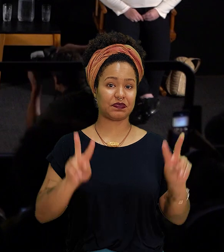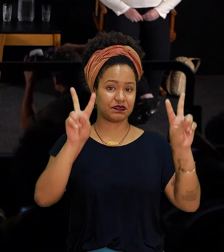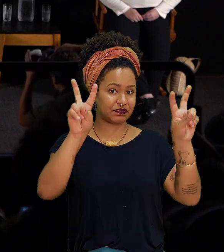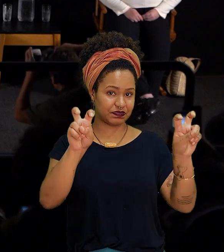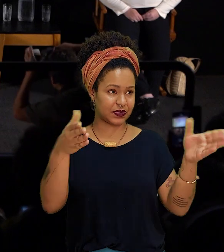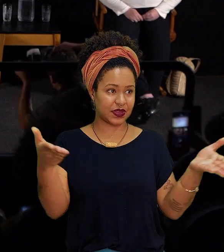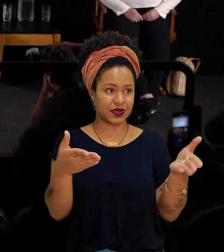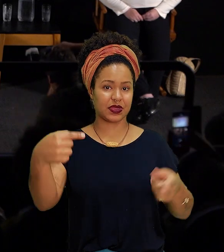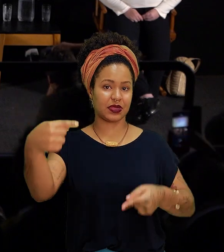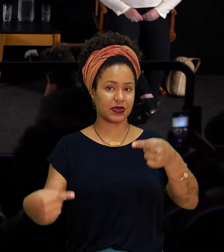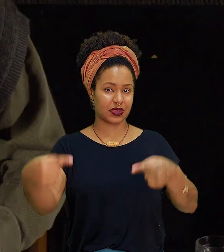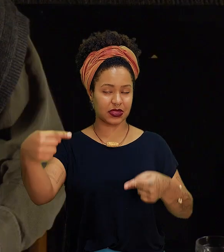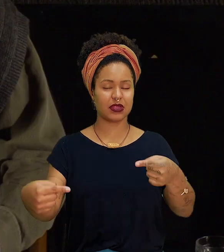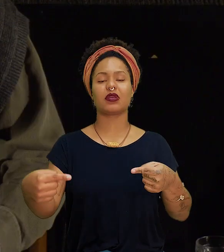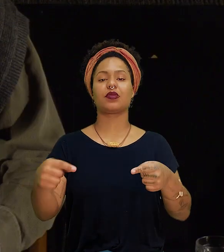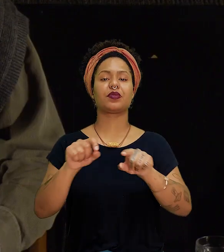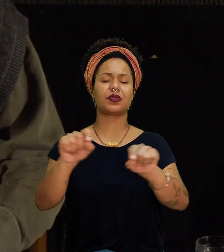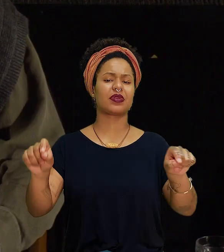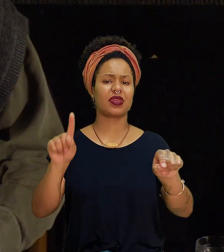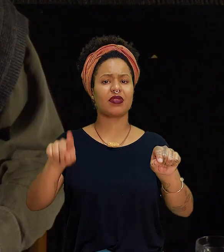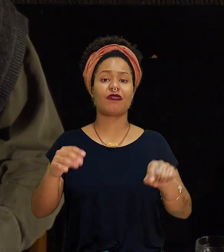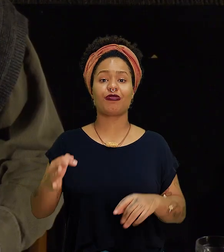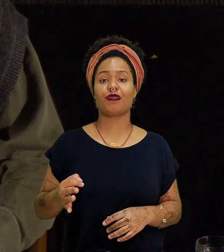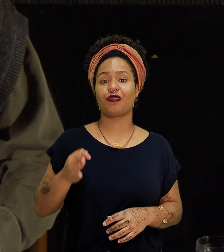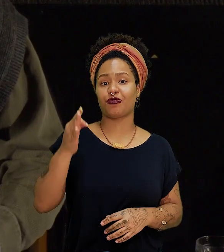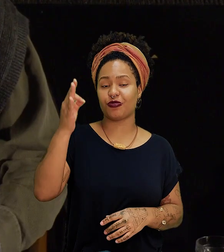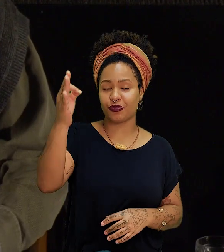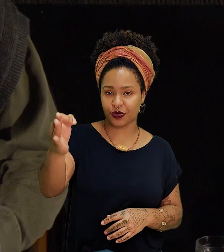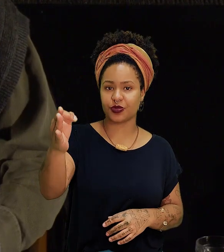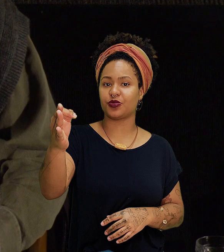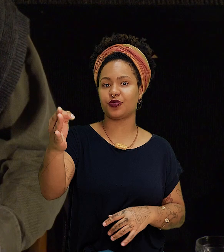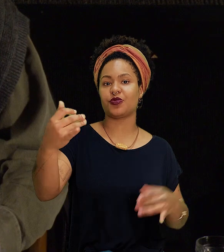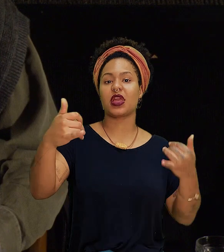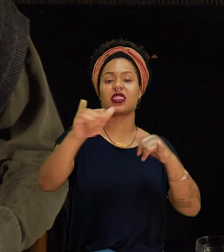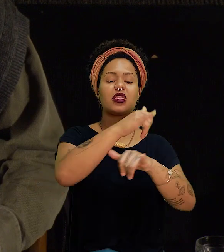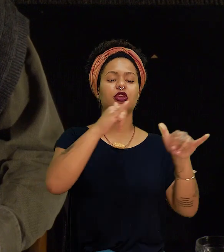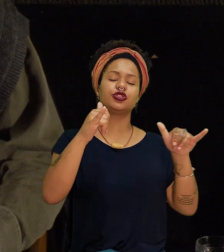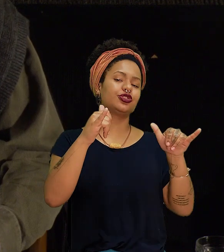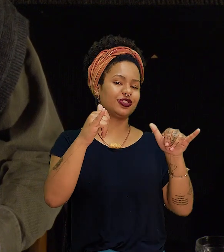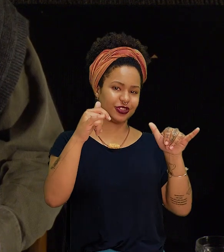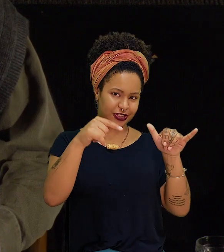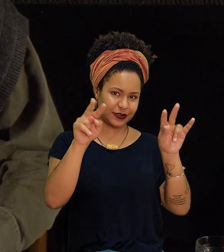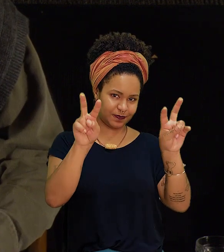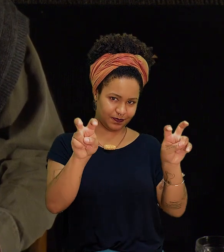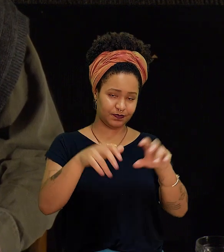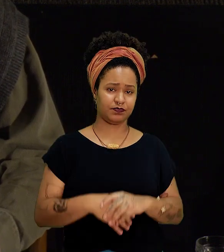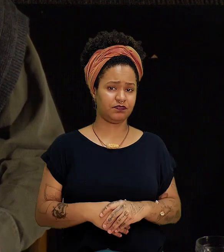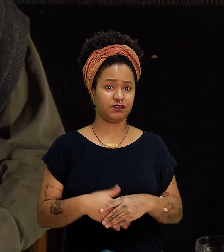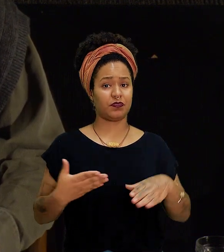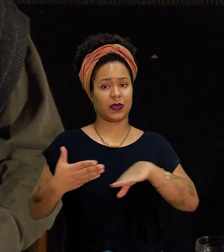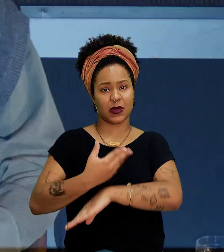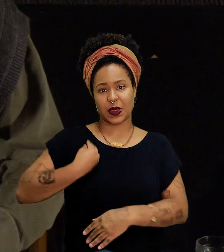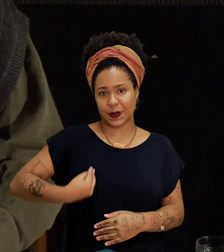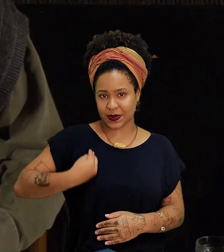A pauta do debate de hoje é o futuro da energia.